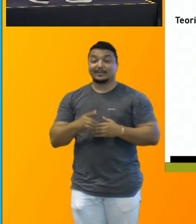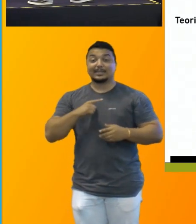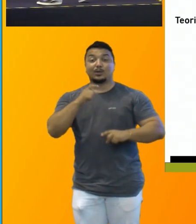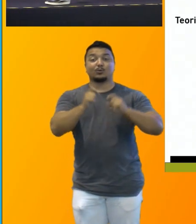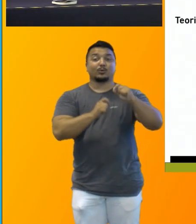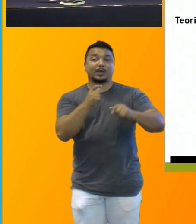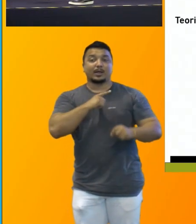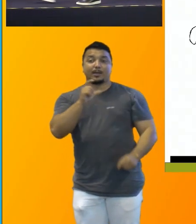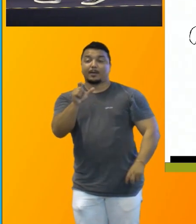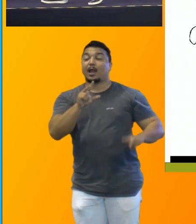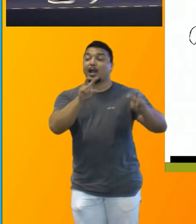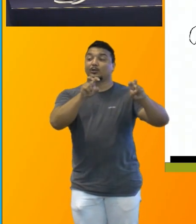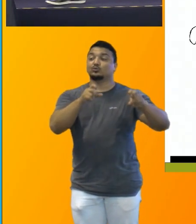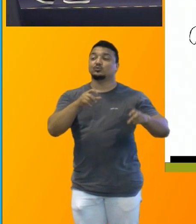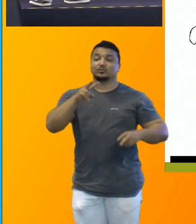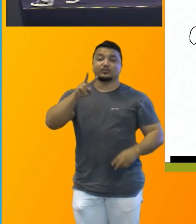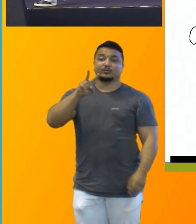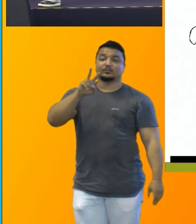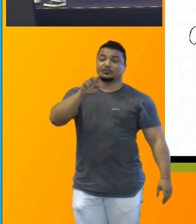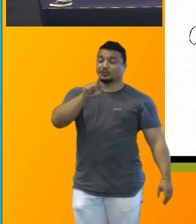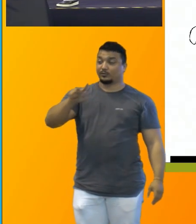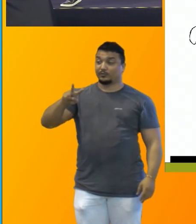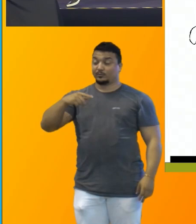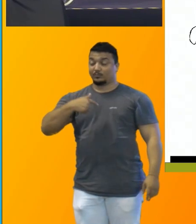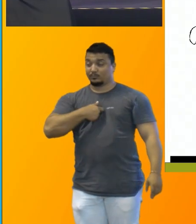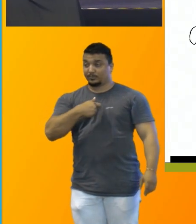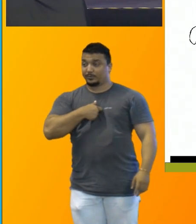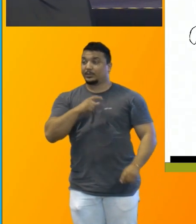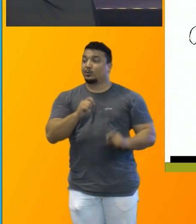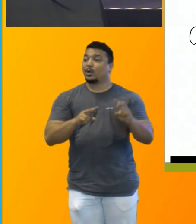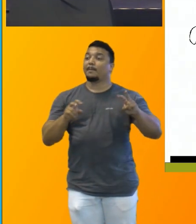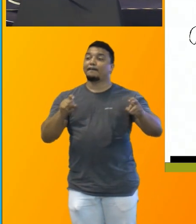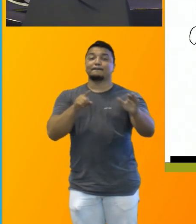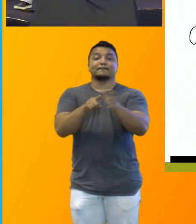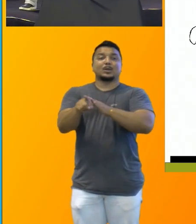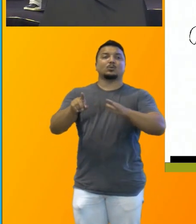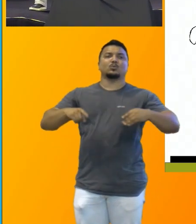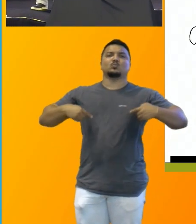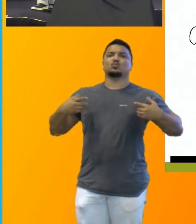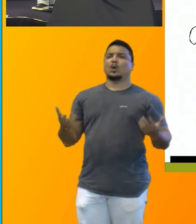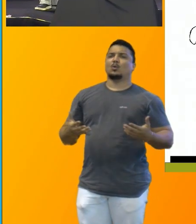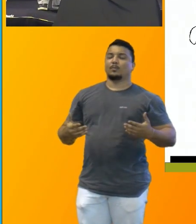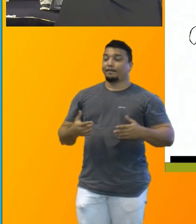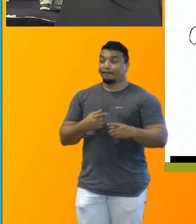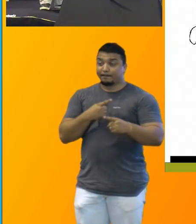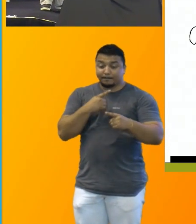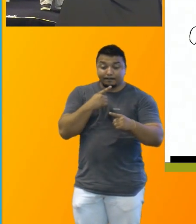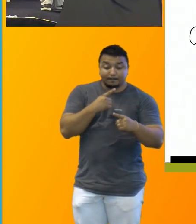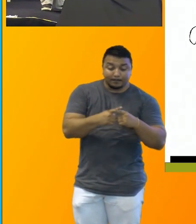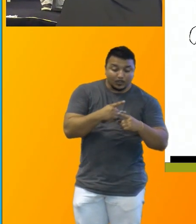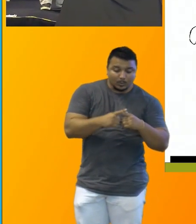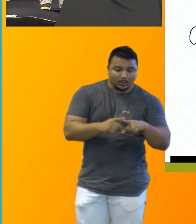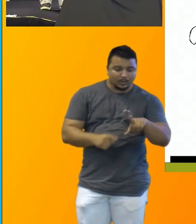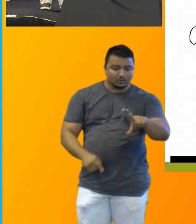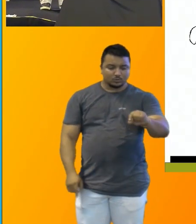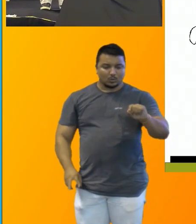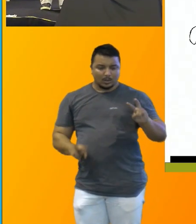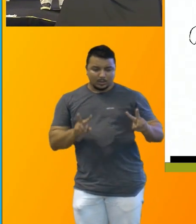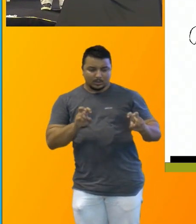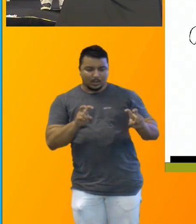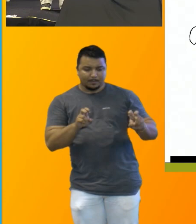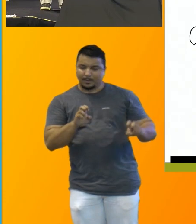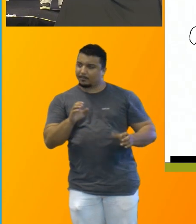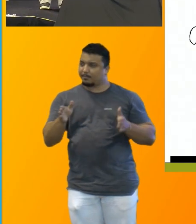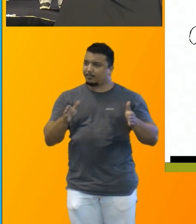hoje, Era Vargas, ele começa exatamente com uma pergunta. Por que que o senhor escolheu Era